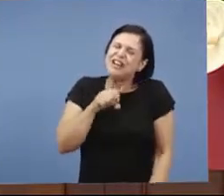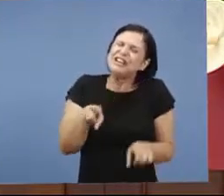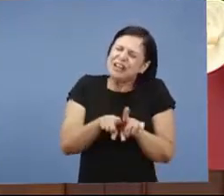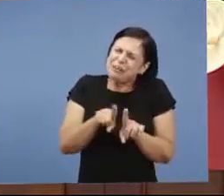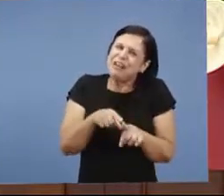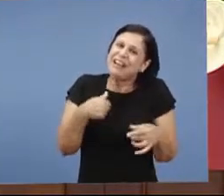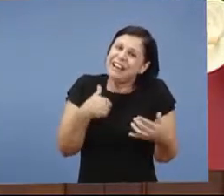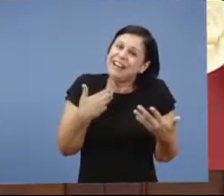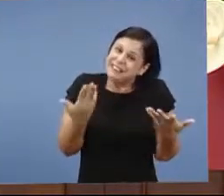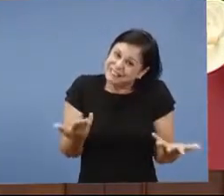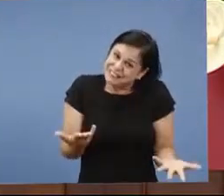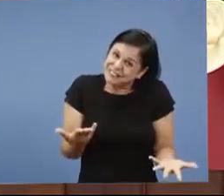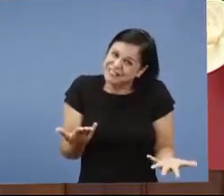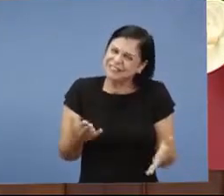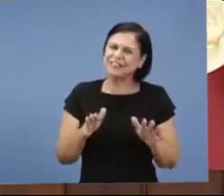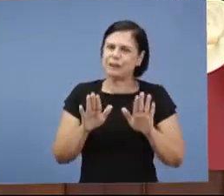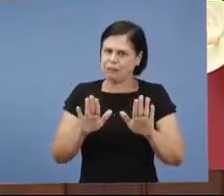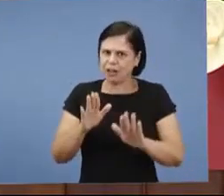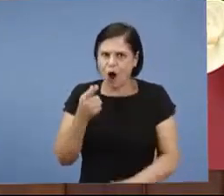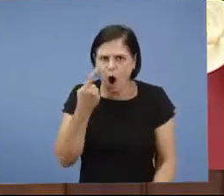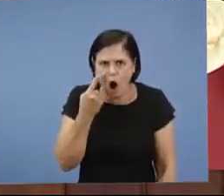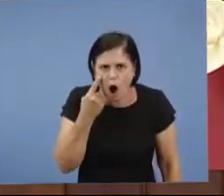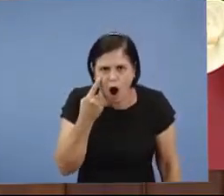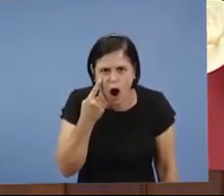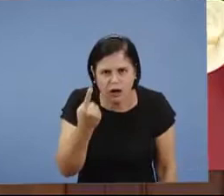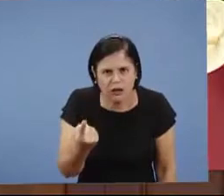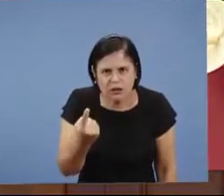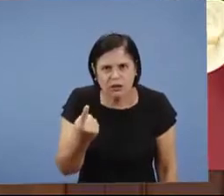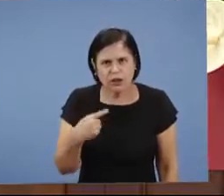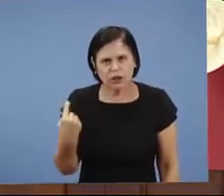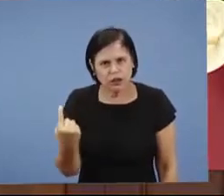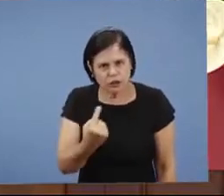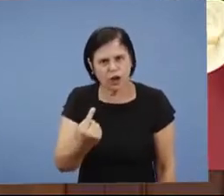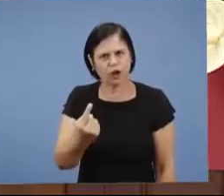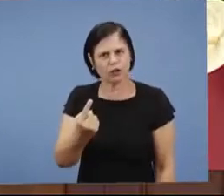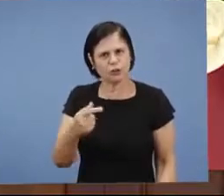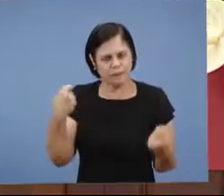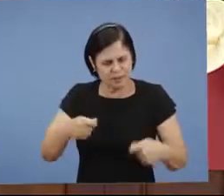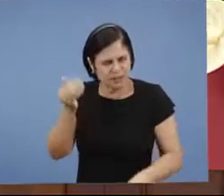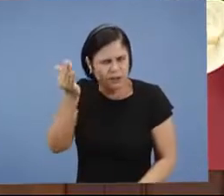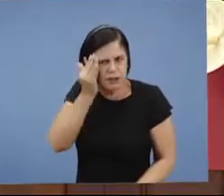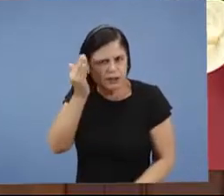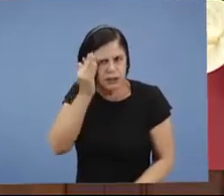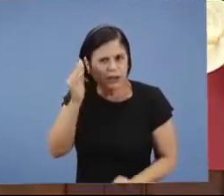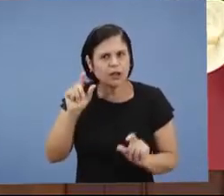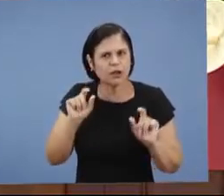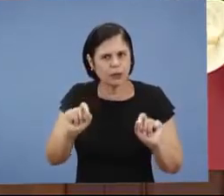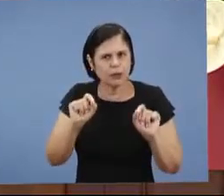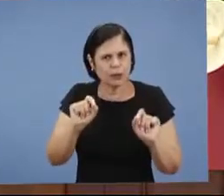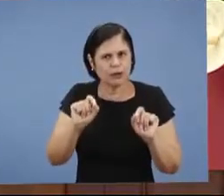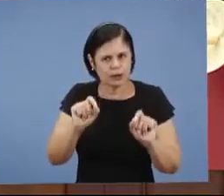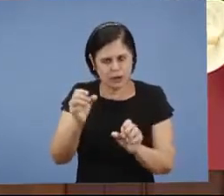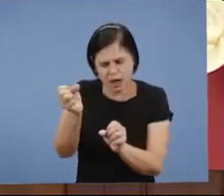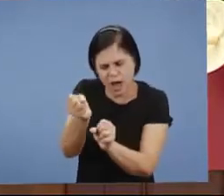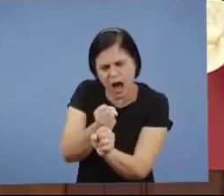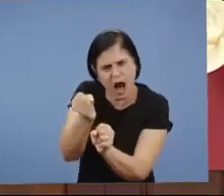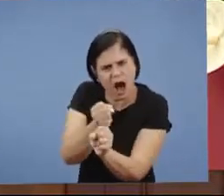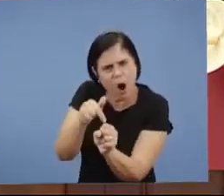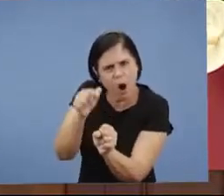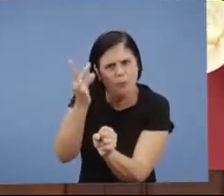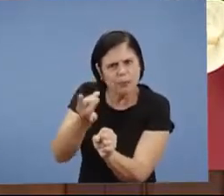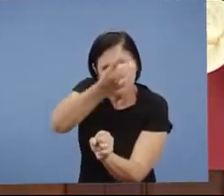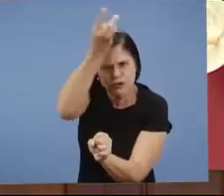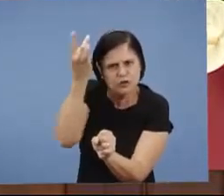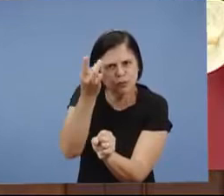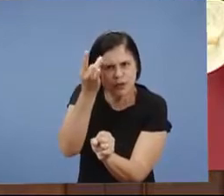para ser bonzinho. Mas olha aqui, nós temos que entender que a obra do Espírito,